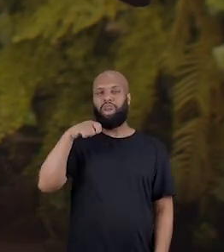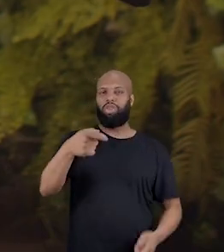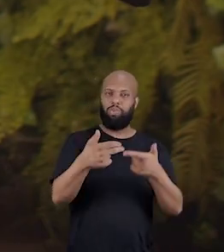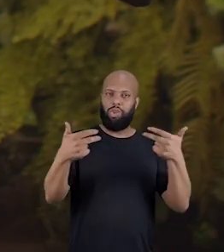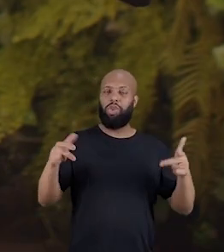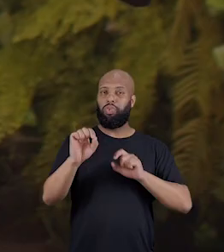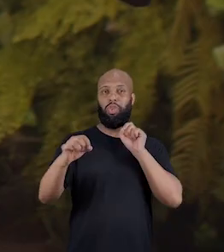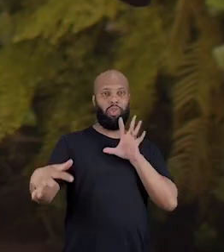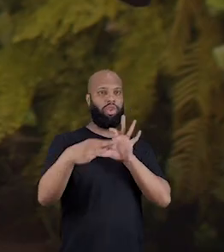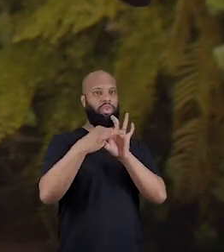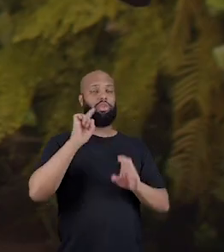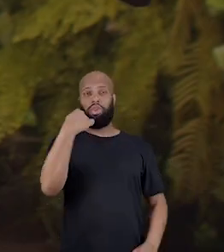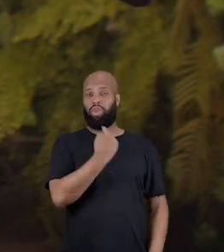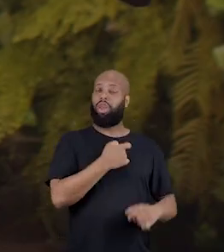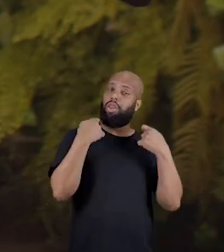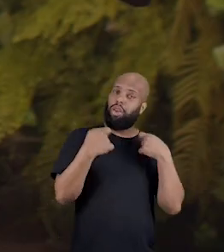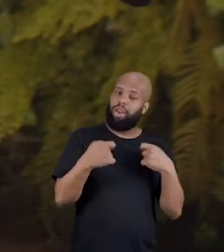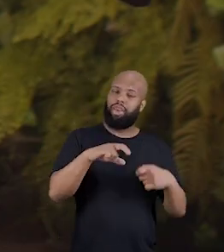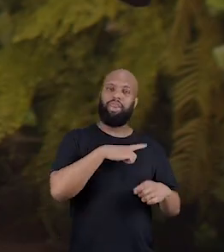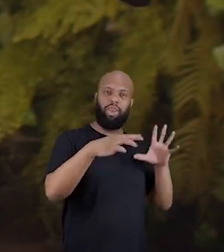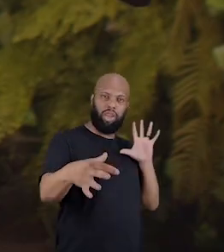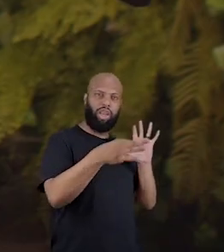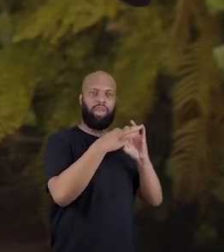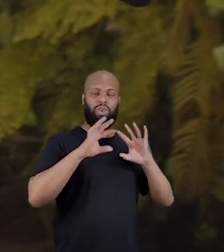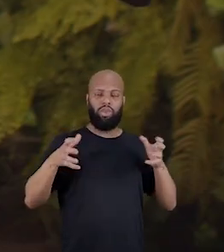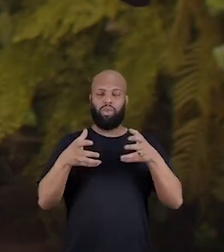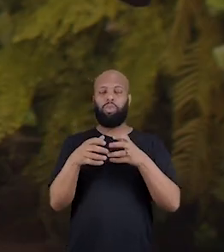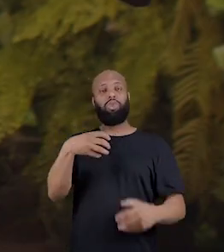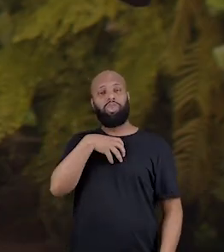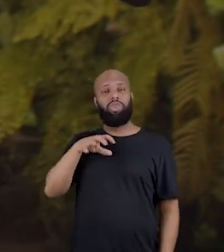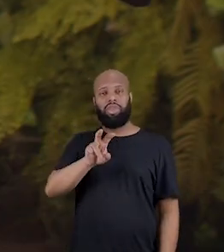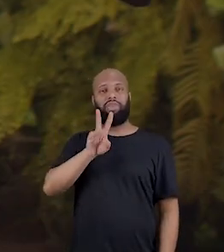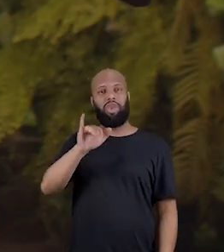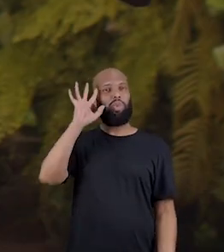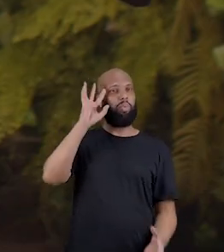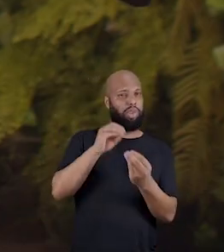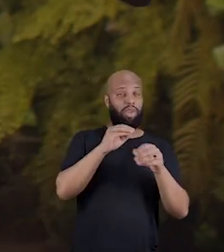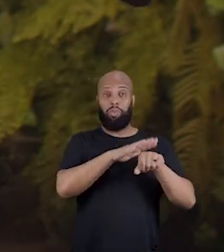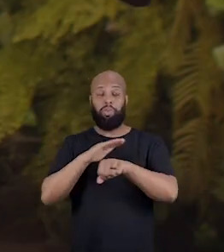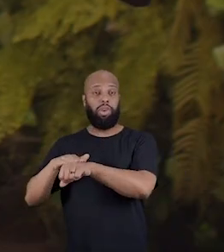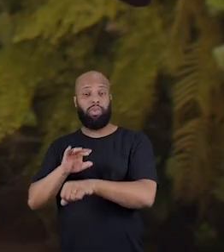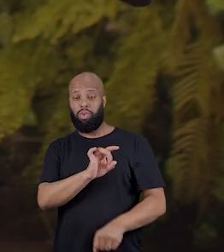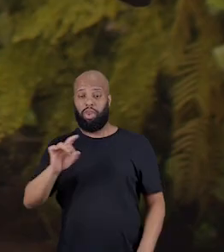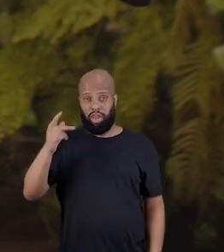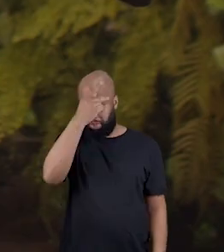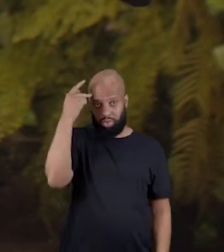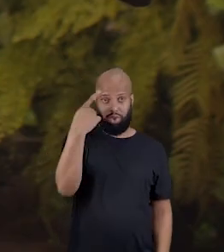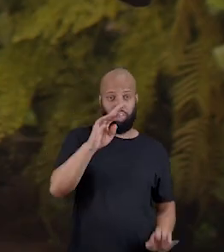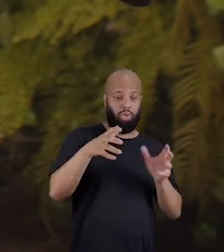muito numa questão que é conexão. A gente precisa estar conectado com o nosso time. É assim que você vai entender em que momento cada pessoa do